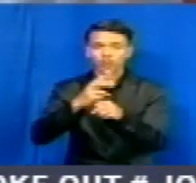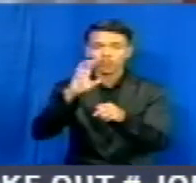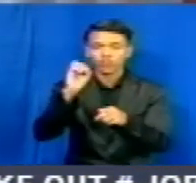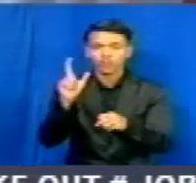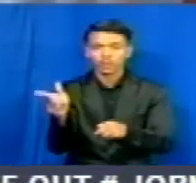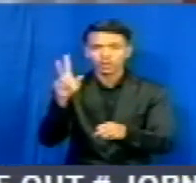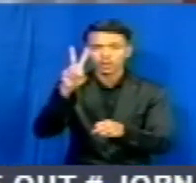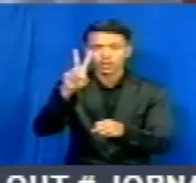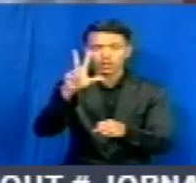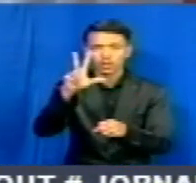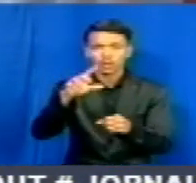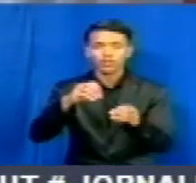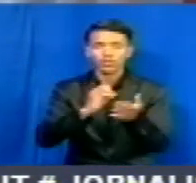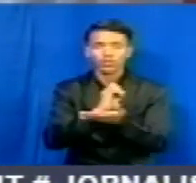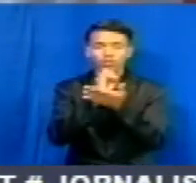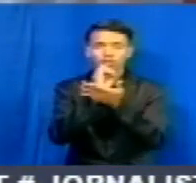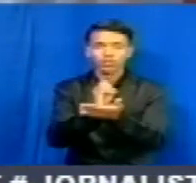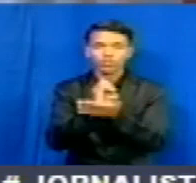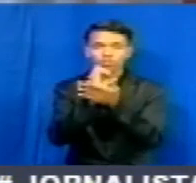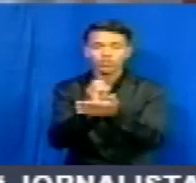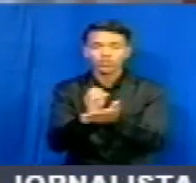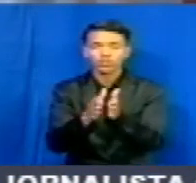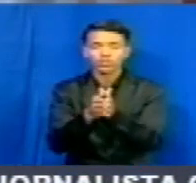2023 raiwa husu adicional